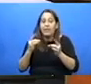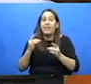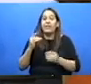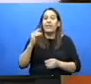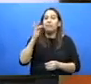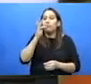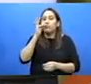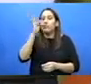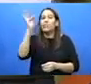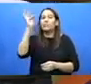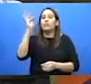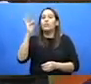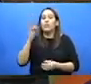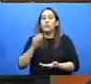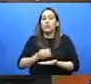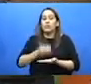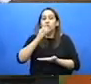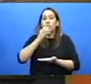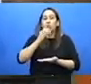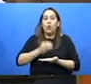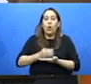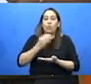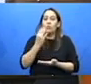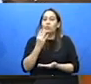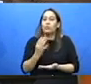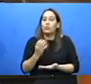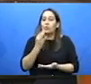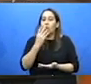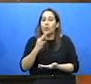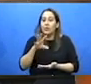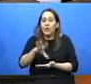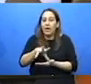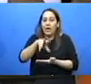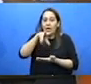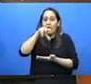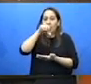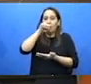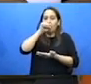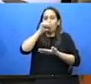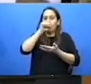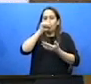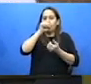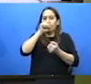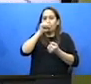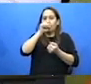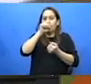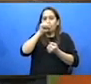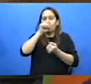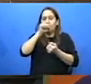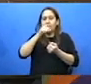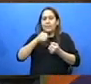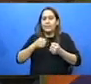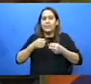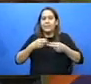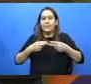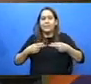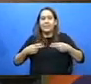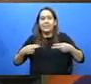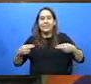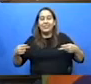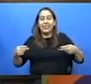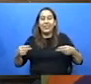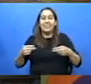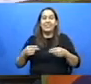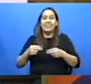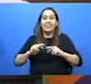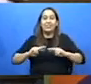flores que estavam em copos coloridos, o que aconteceu com as pétalas que eram branquinhas? O que aconteceu